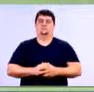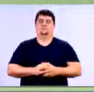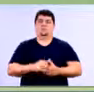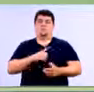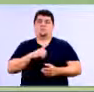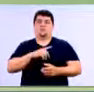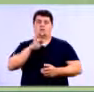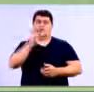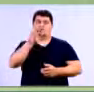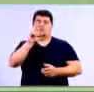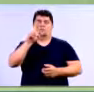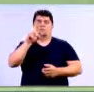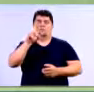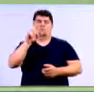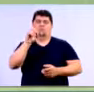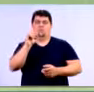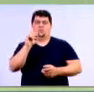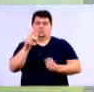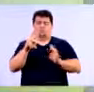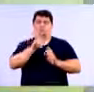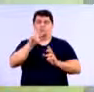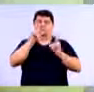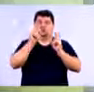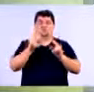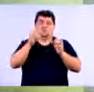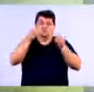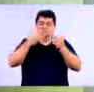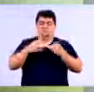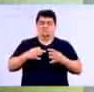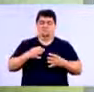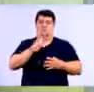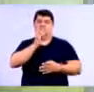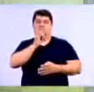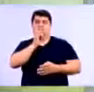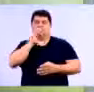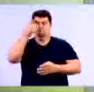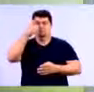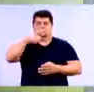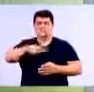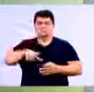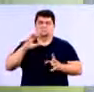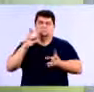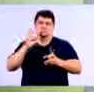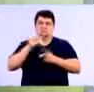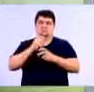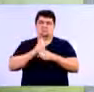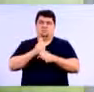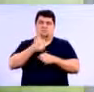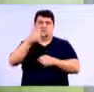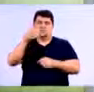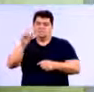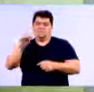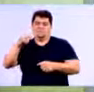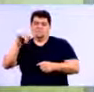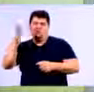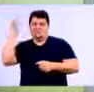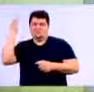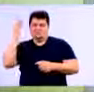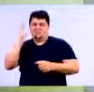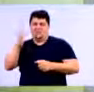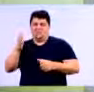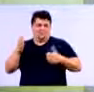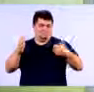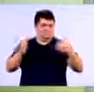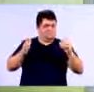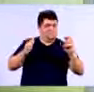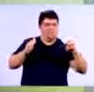Esses fundos de renda fixa, o próprio nome já diz. Então, vou falar novamente, assim, utilizar aqueles 10 milhões que eu comentei que a Denise tem e os